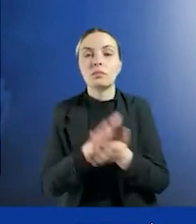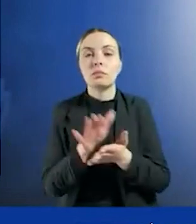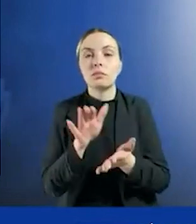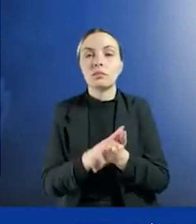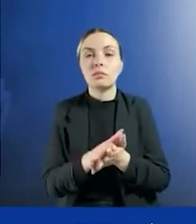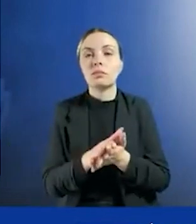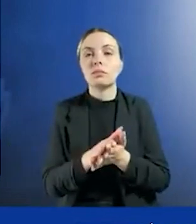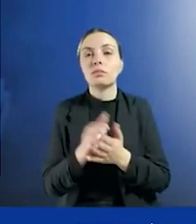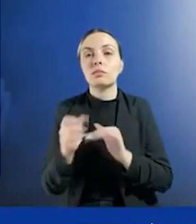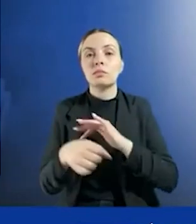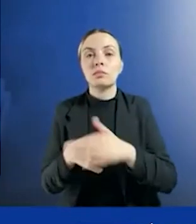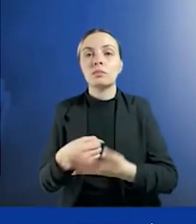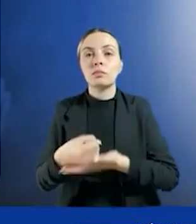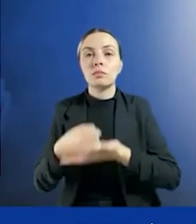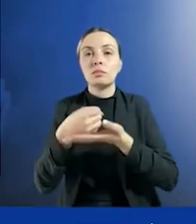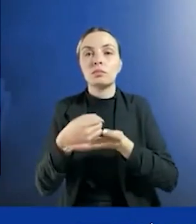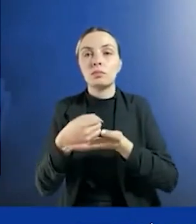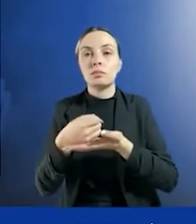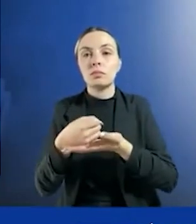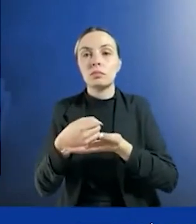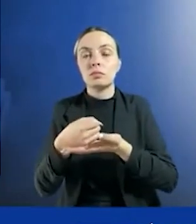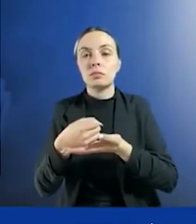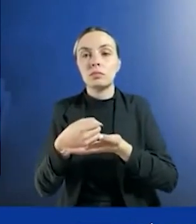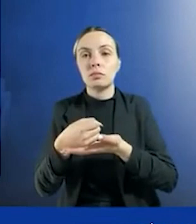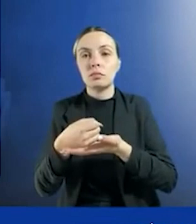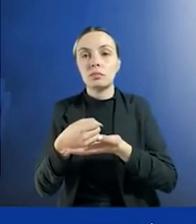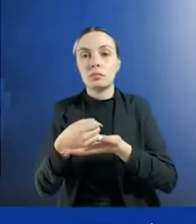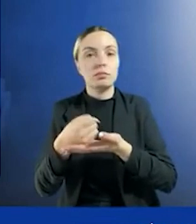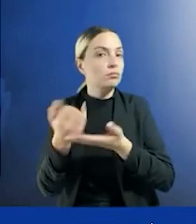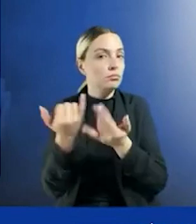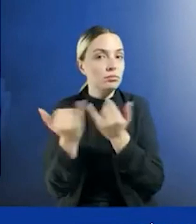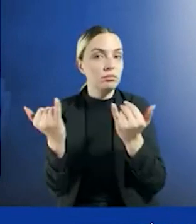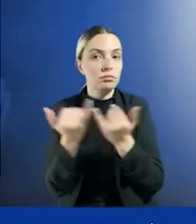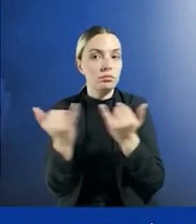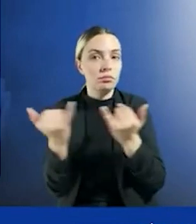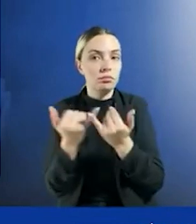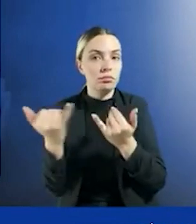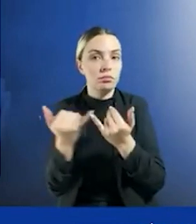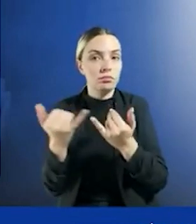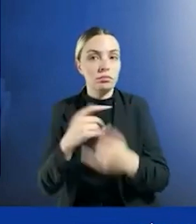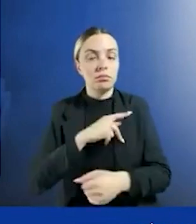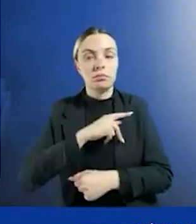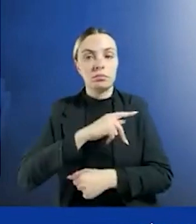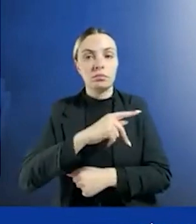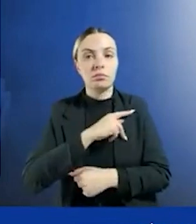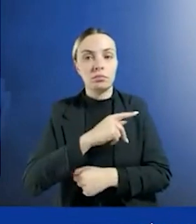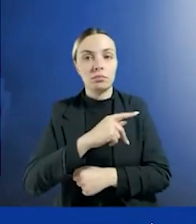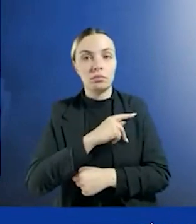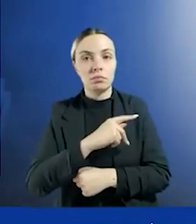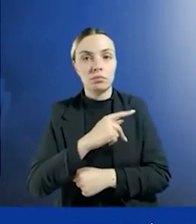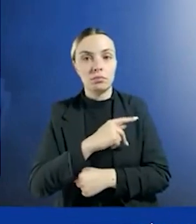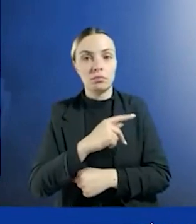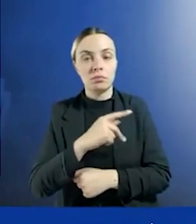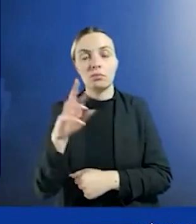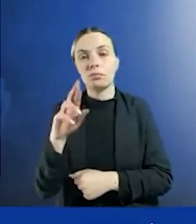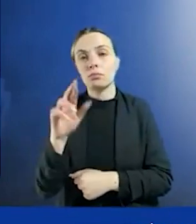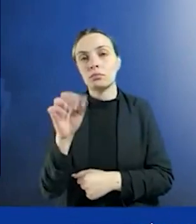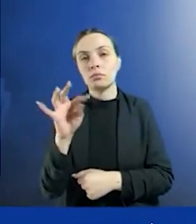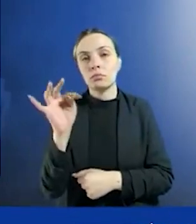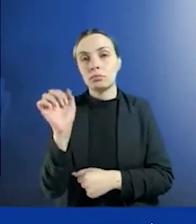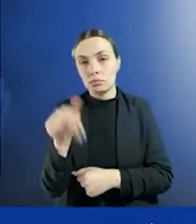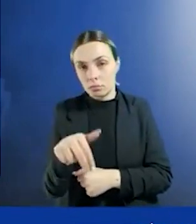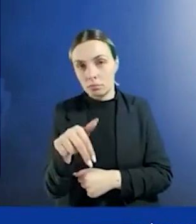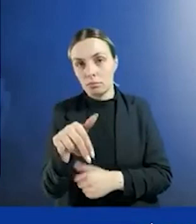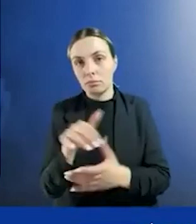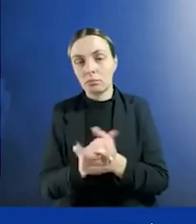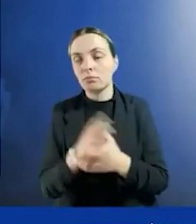no mundo inteiro, ainda tem energia para ser o presidente honorário da Fundação Ratan Lau. Dr. Ratan, muitíssimo obrigado